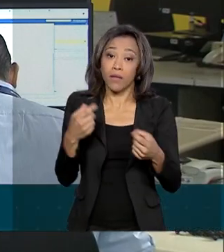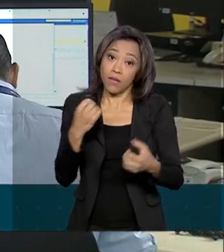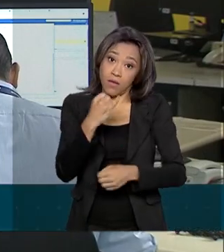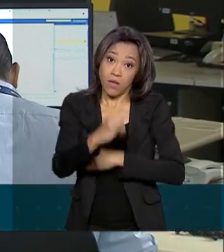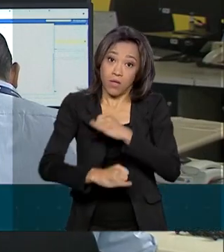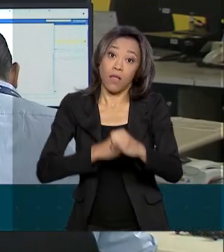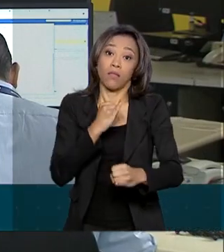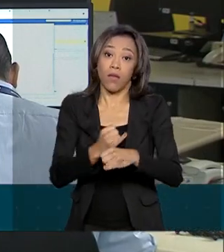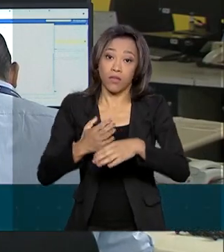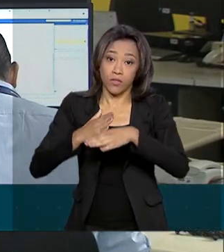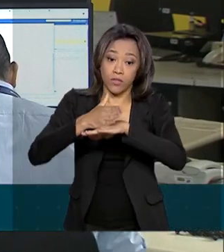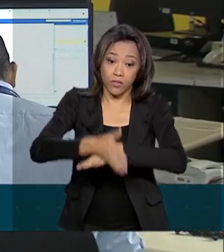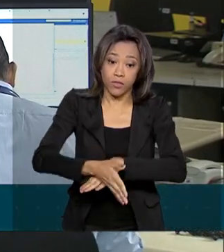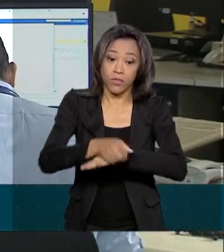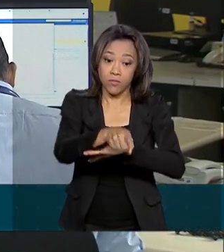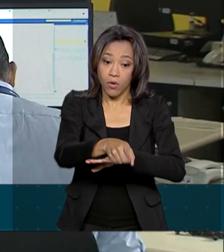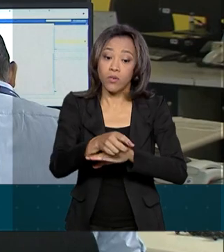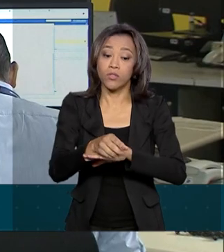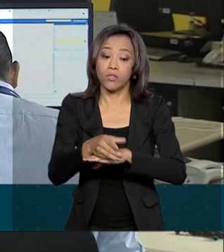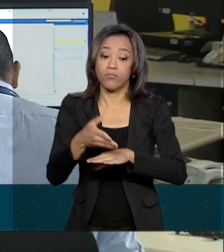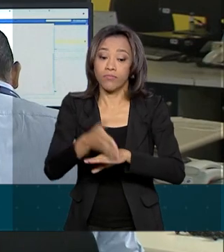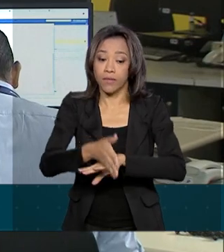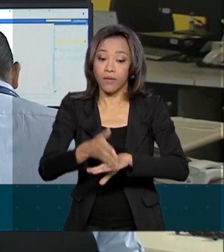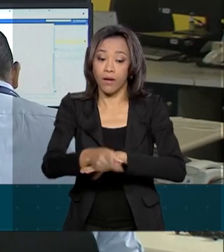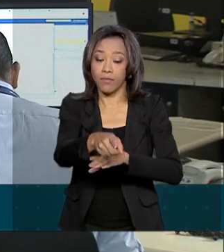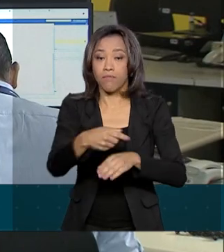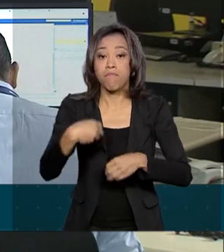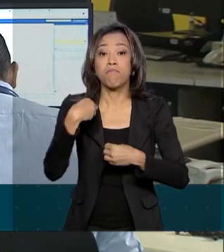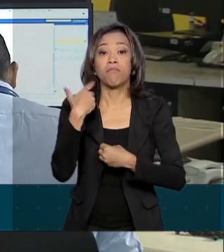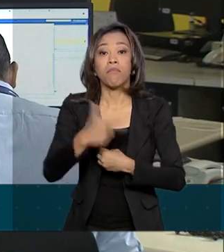Mais informações no site